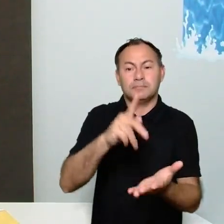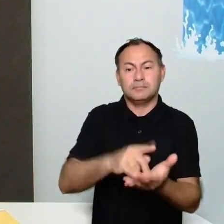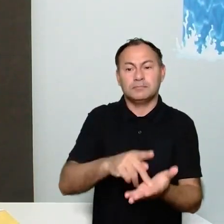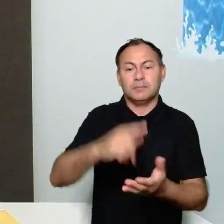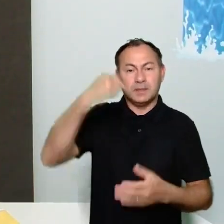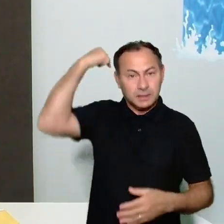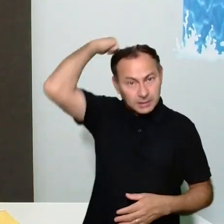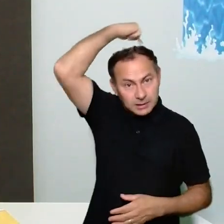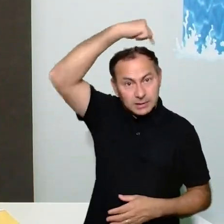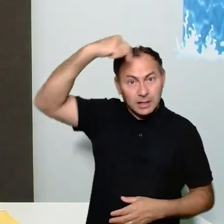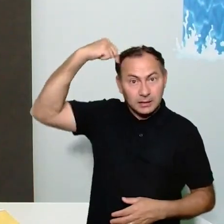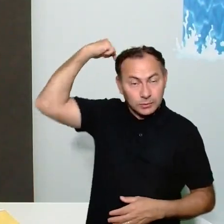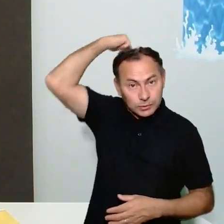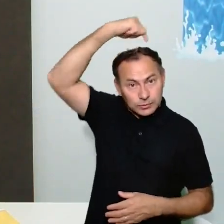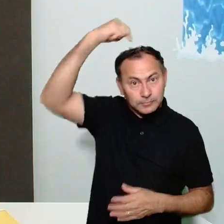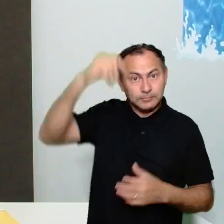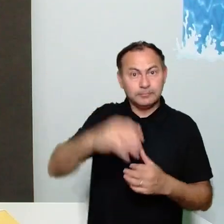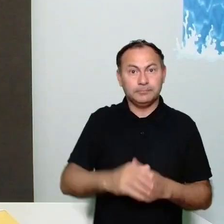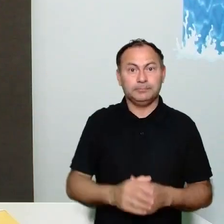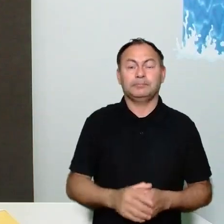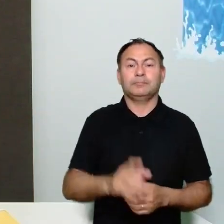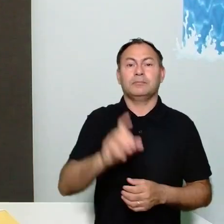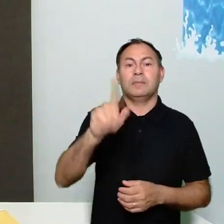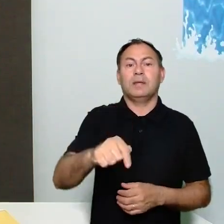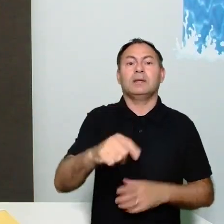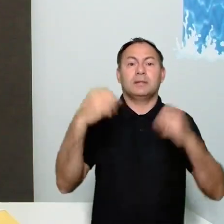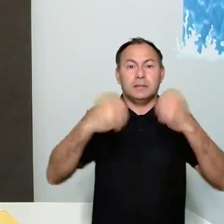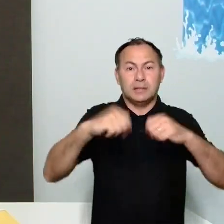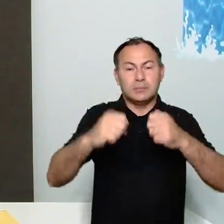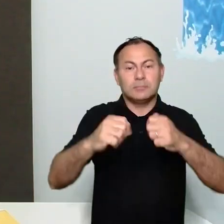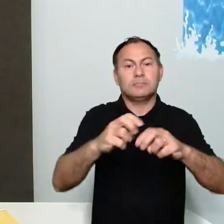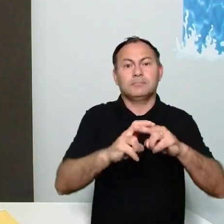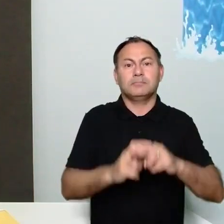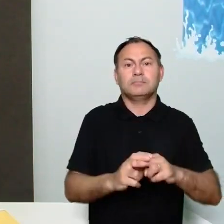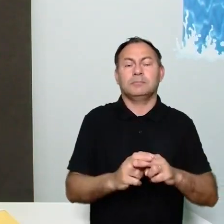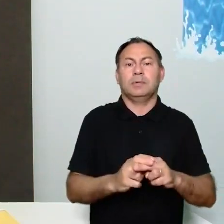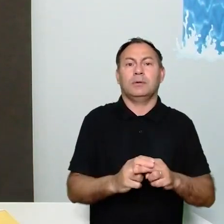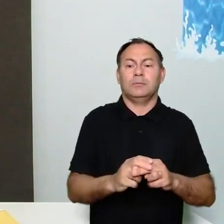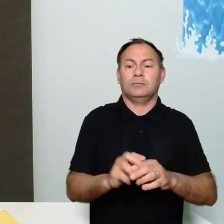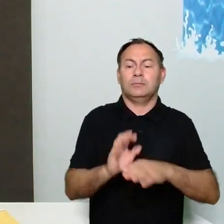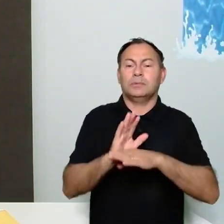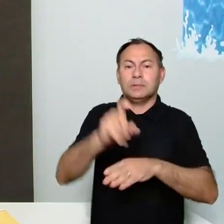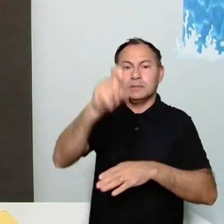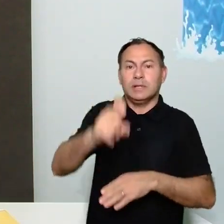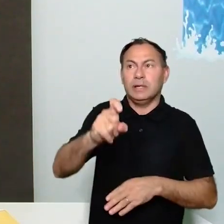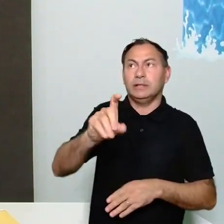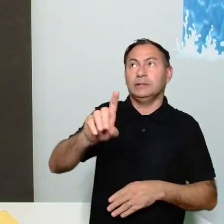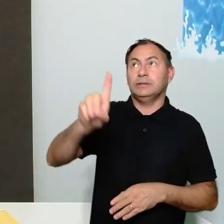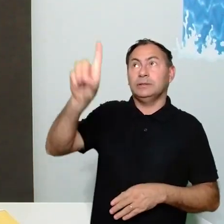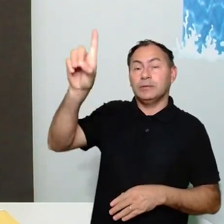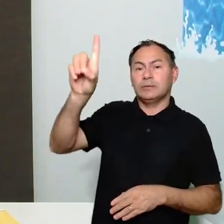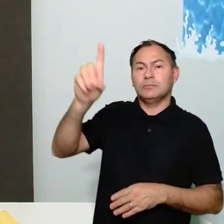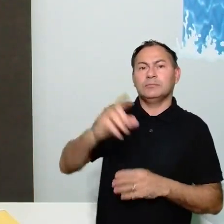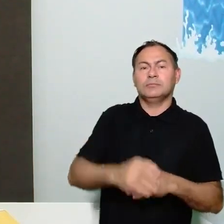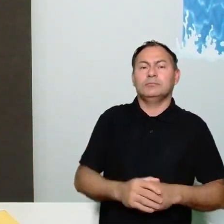realmente santos. É necessário, portanto, que com o auxílio divino,